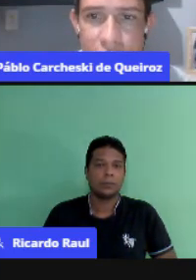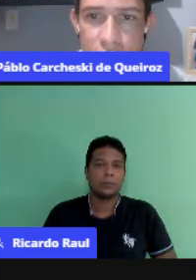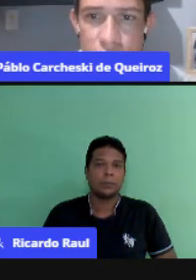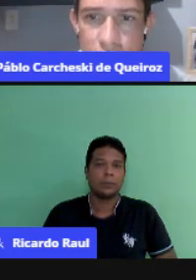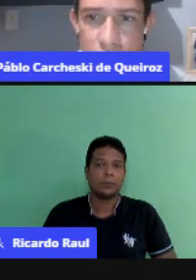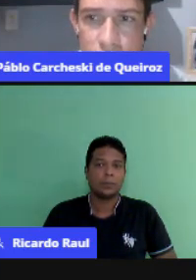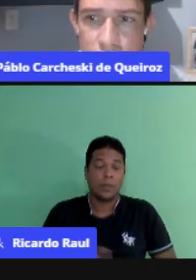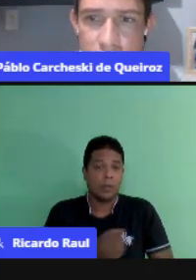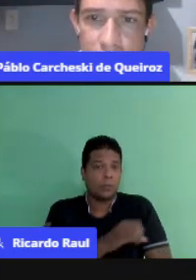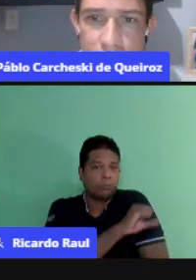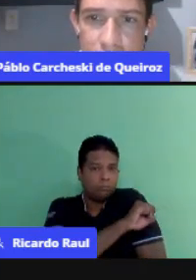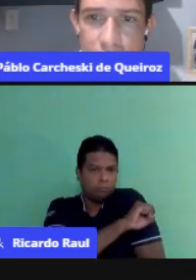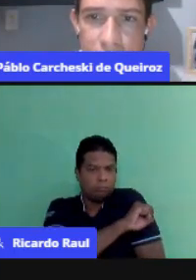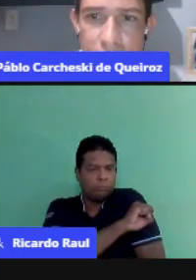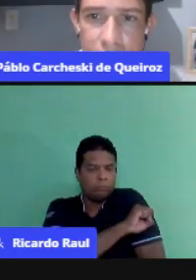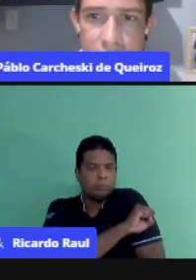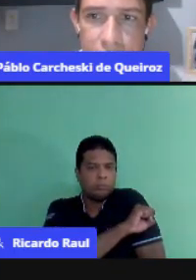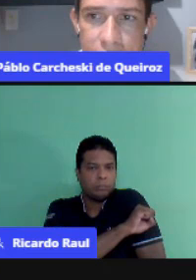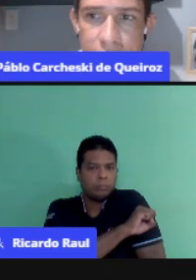Já no 8º ano, né,